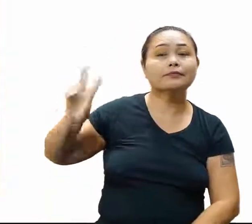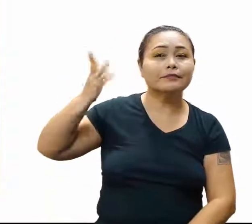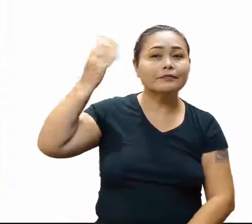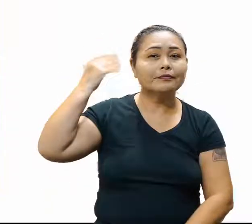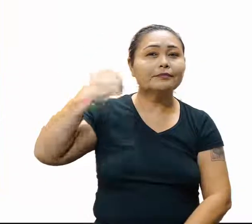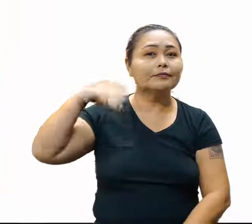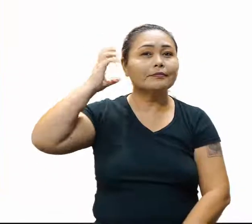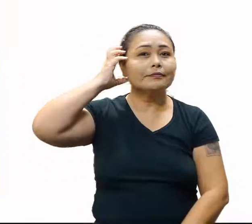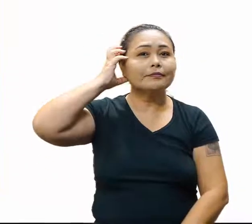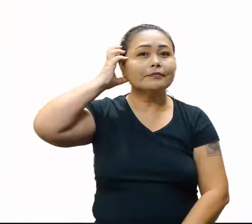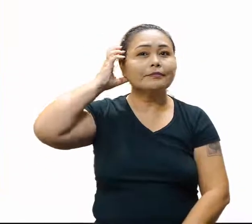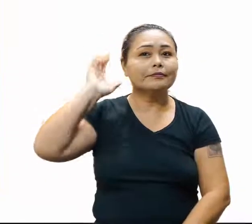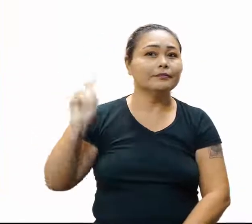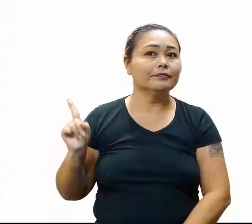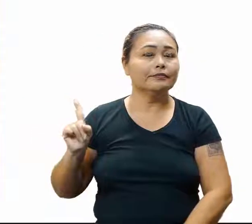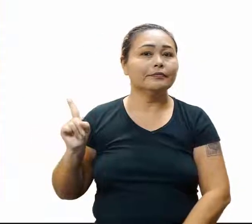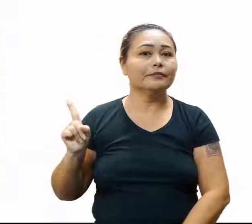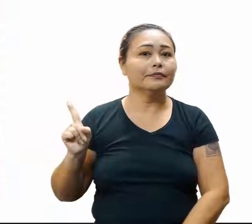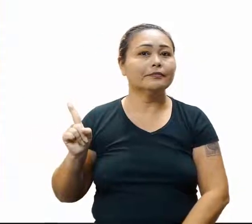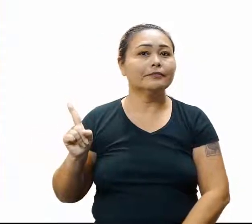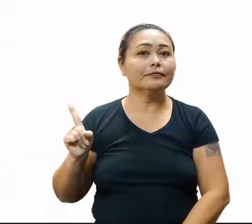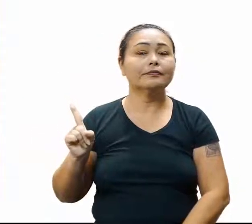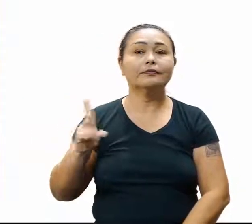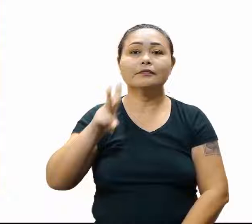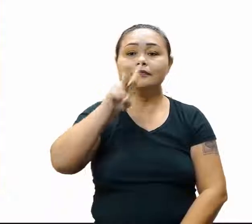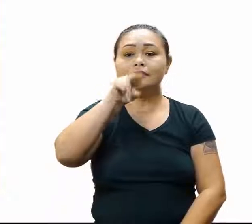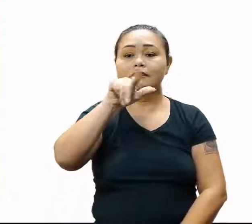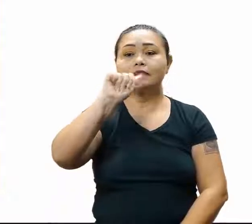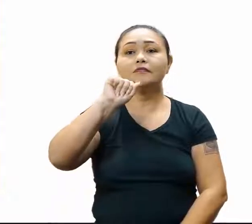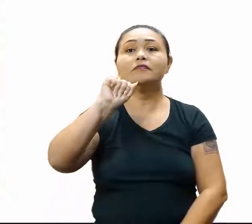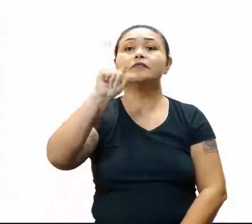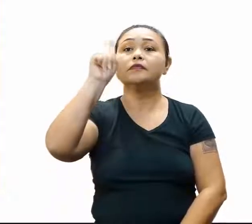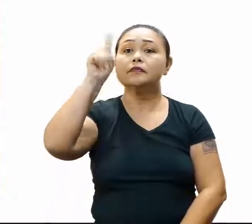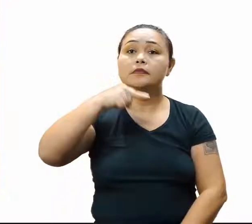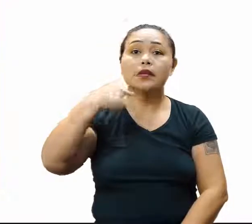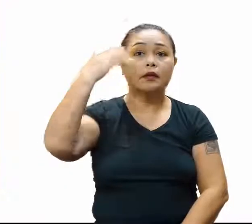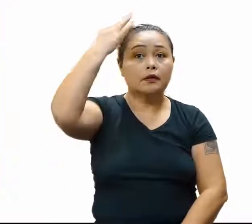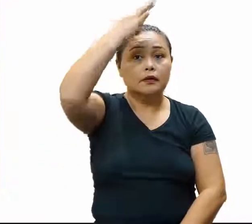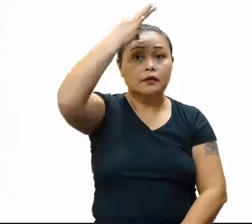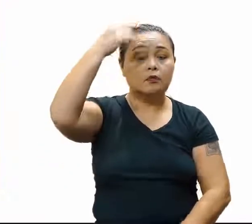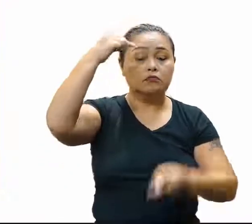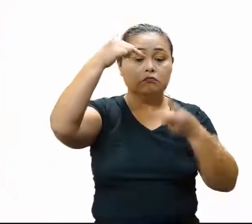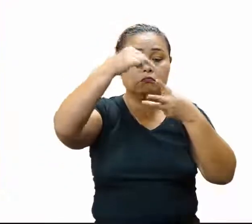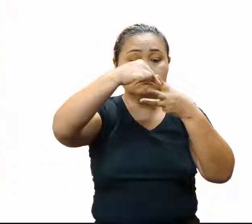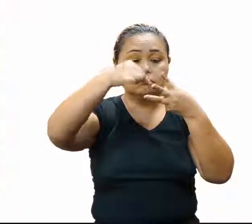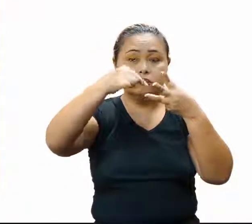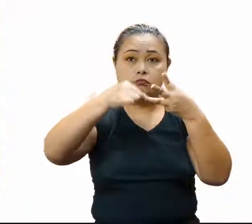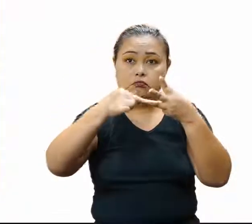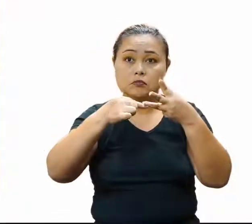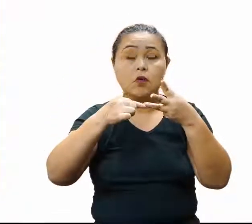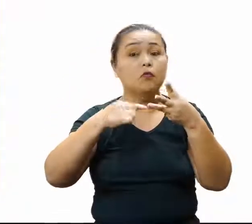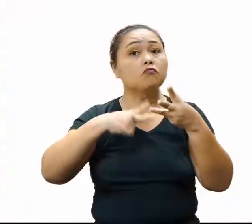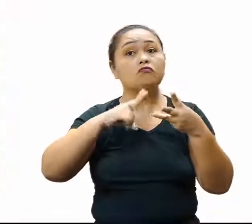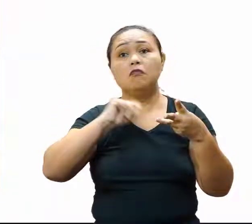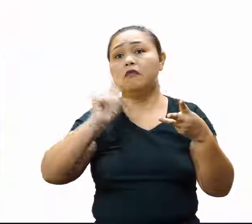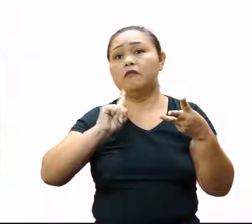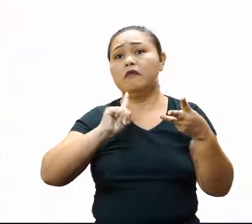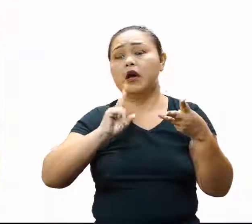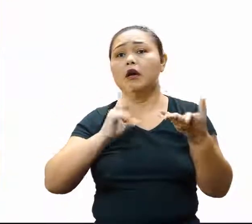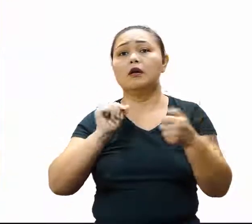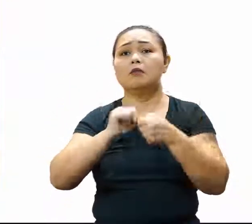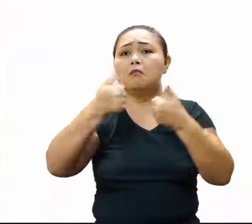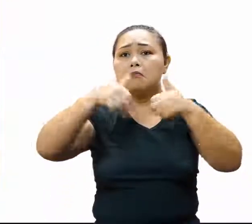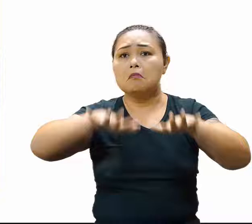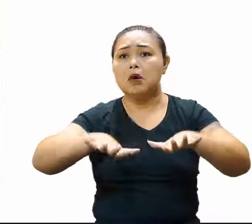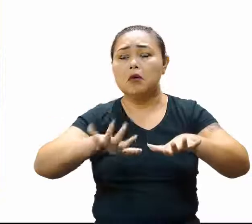Cuiabá. Vila Bela da Santíssima Trindade não vai conseguir resistir, não vai